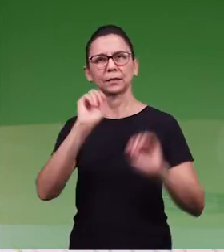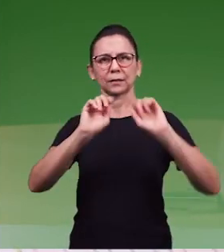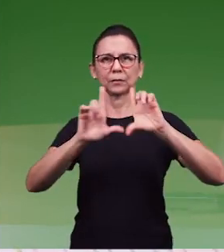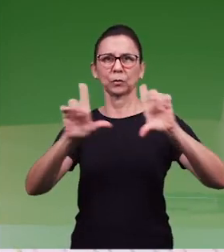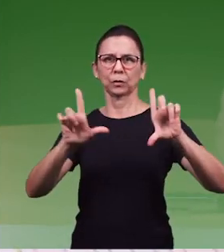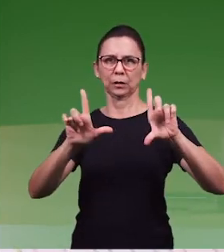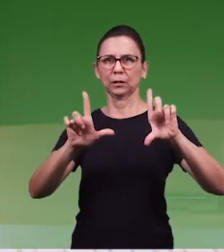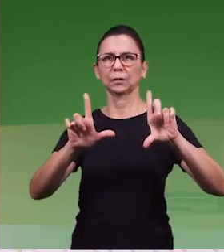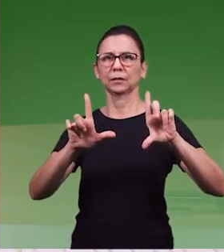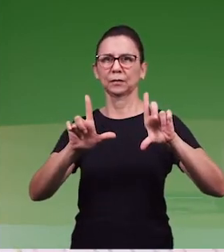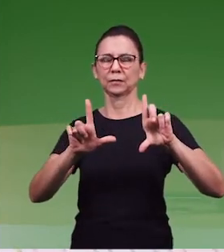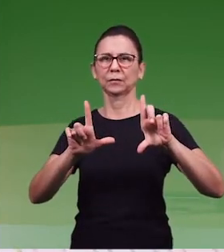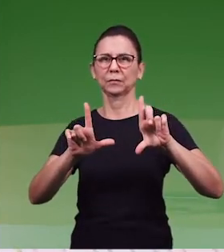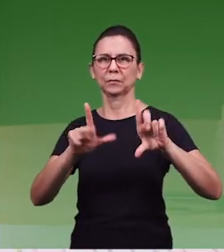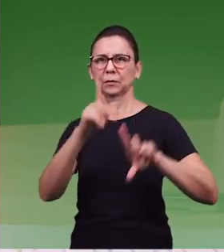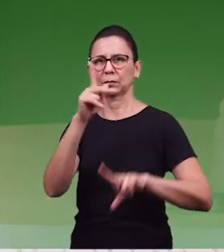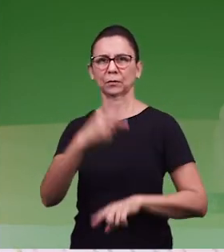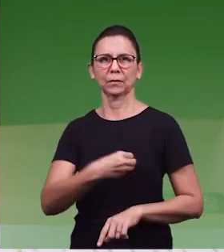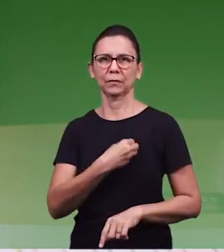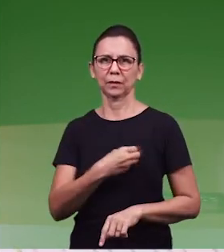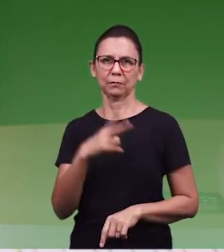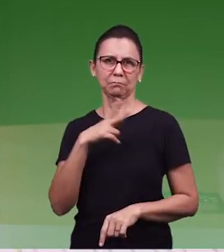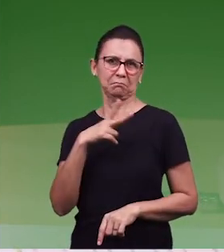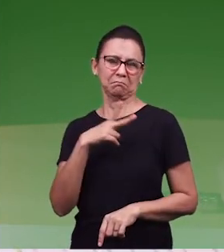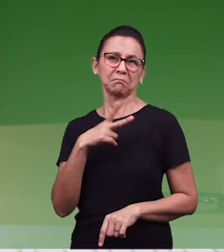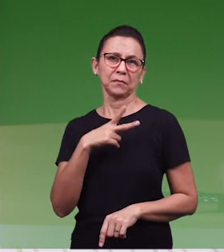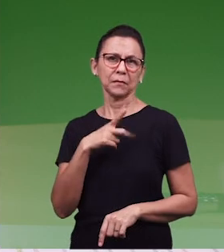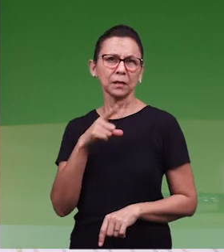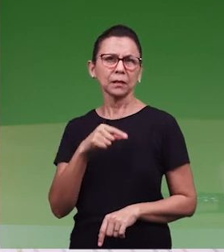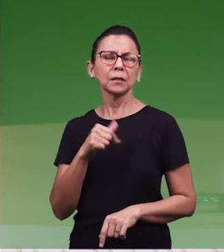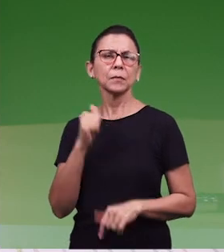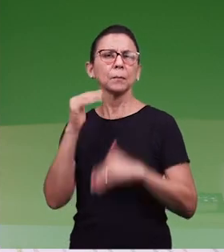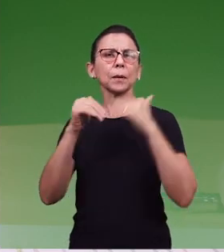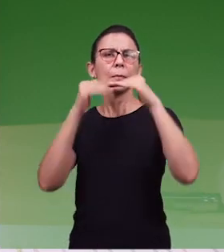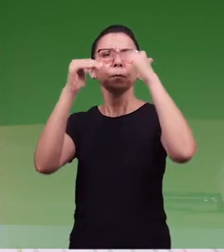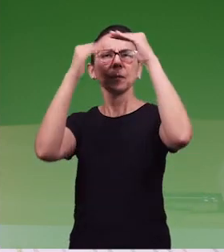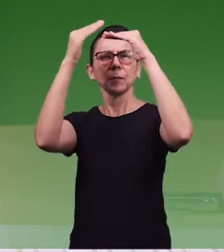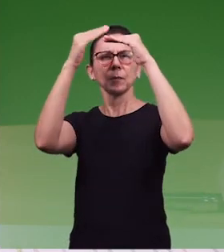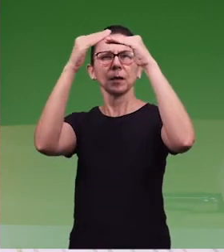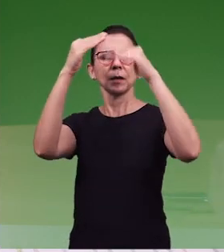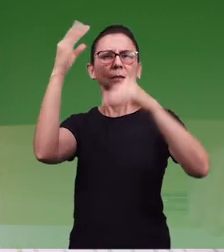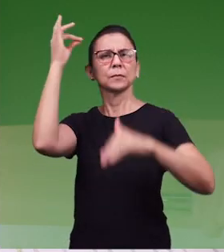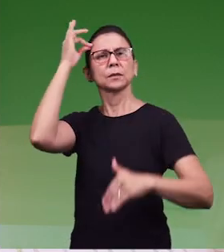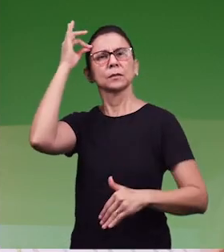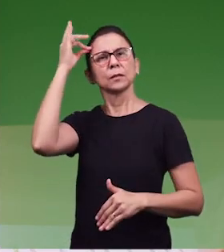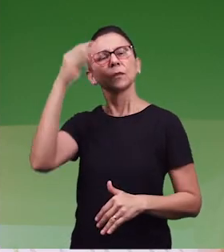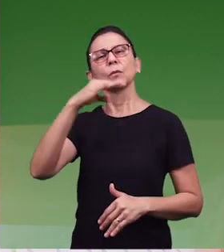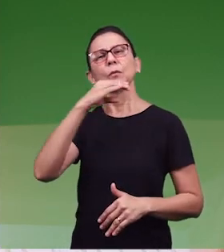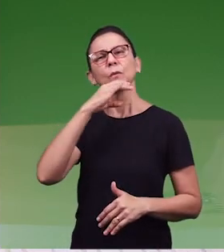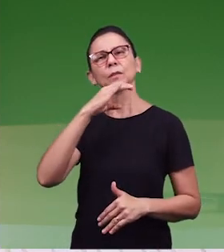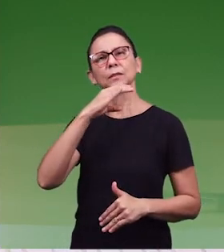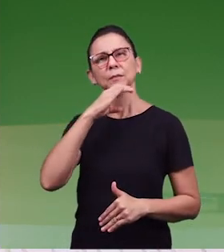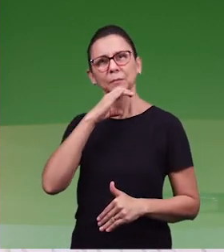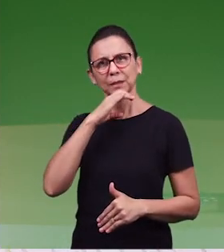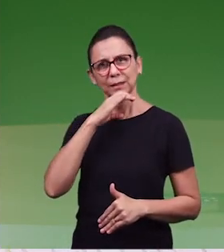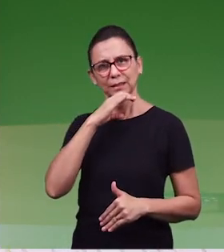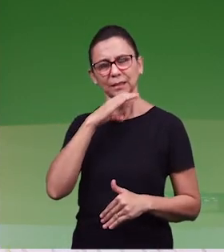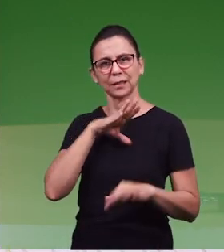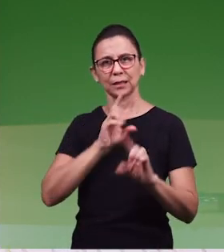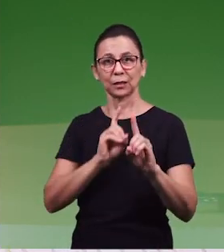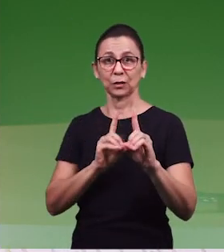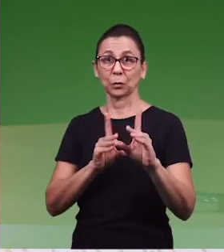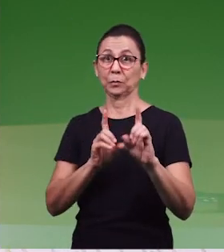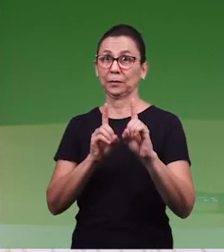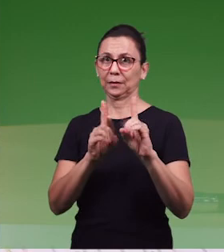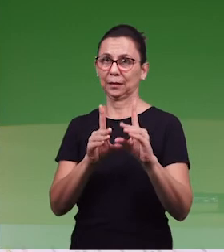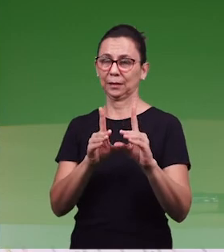que tem trazido para você de crescimento espiritual e crescimento no conhecimento daquilo que é a doutrina bíblica, daquilo que é